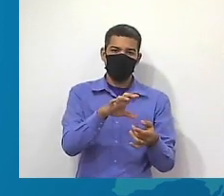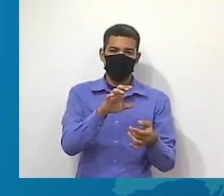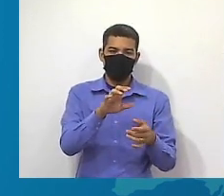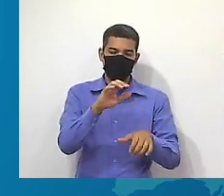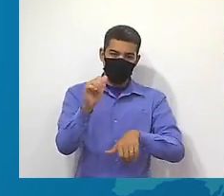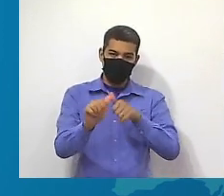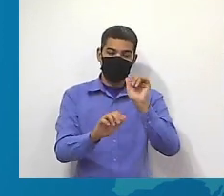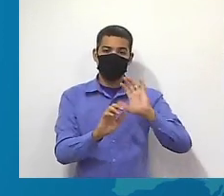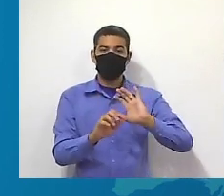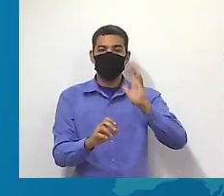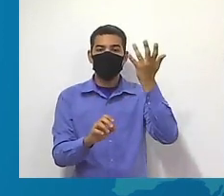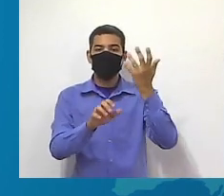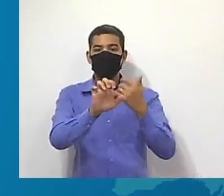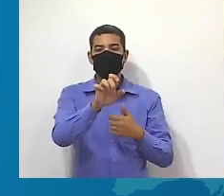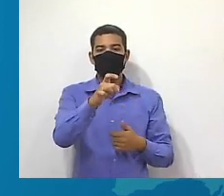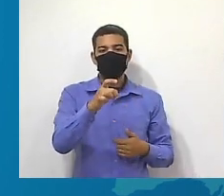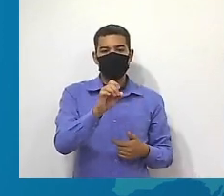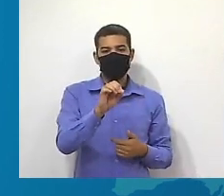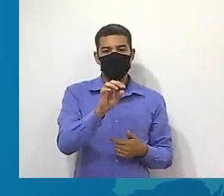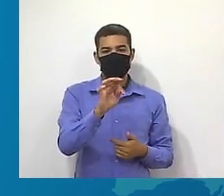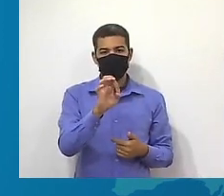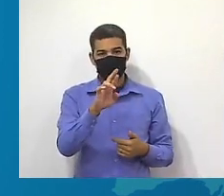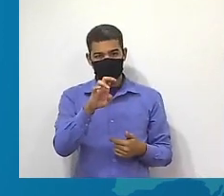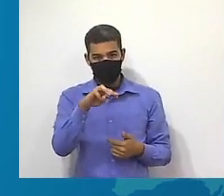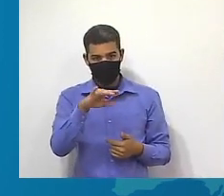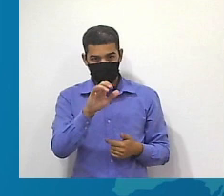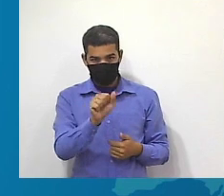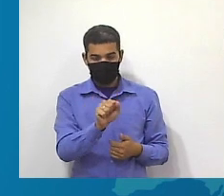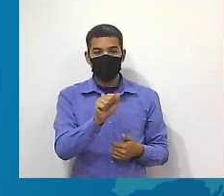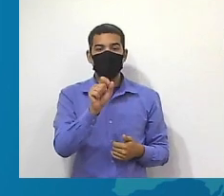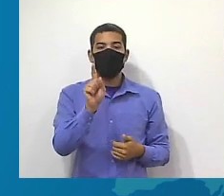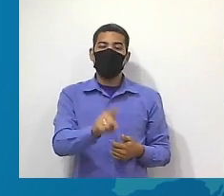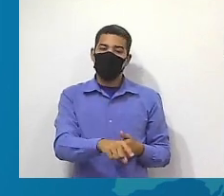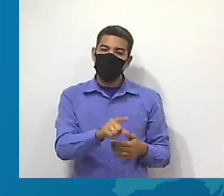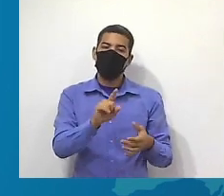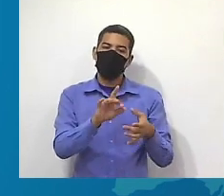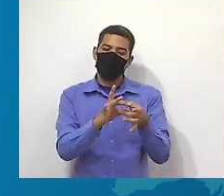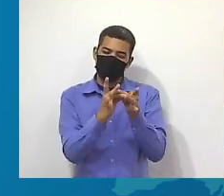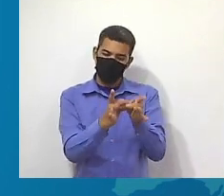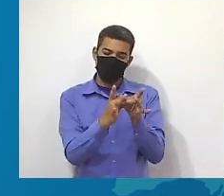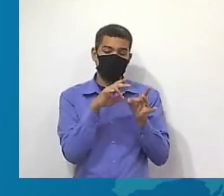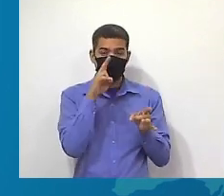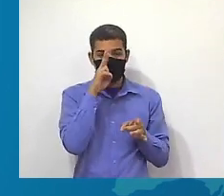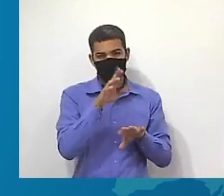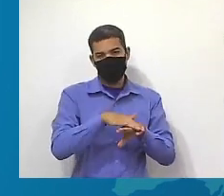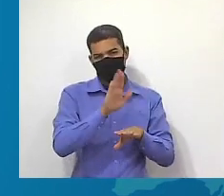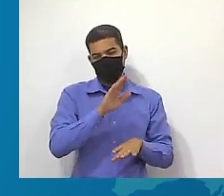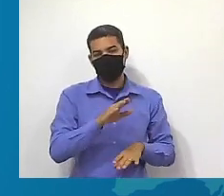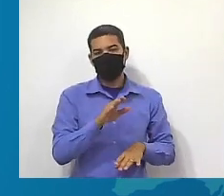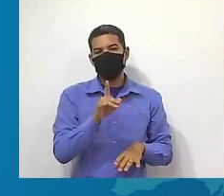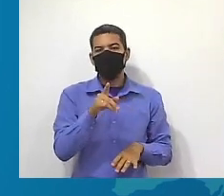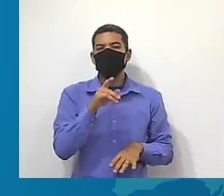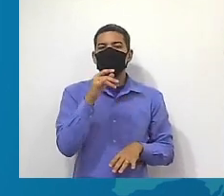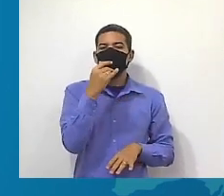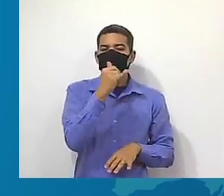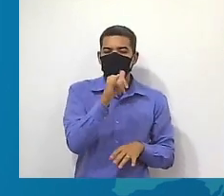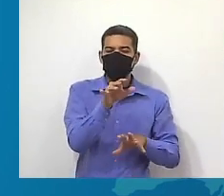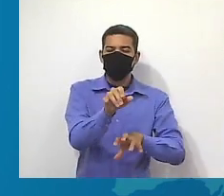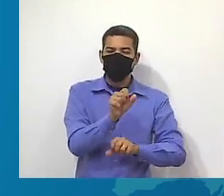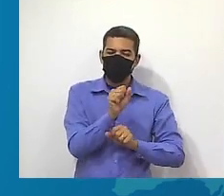Reações exotérmicas formam ligações mais fortes, com energia mais baixa. Isso faz com que a energia